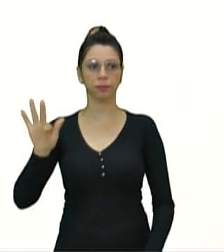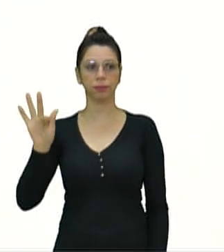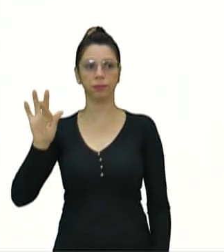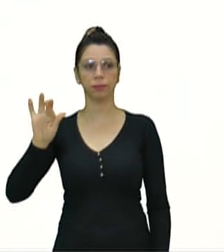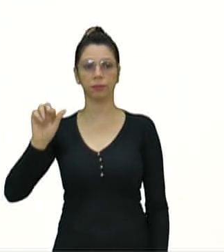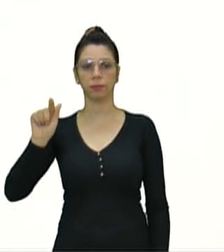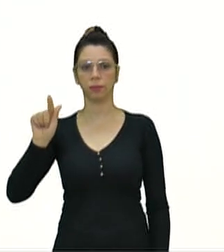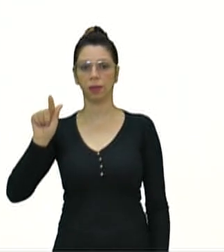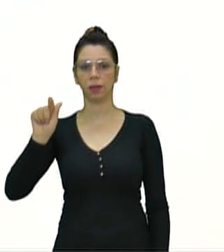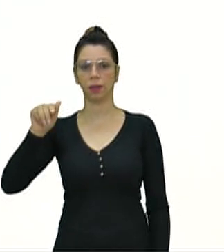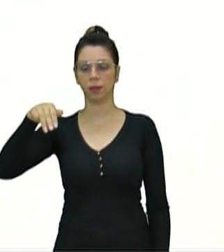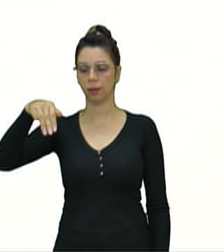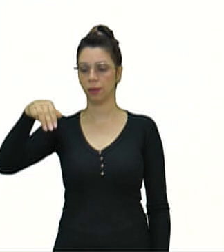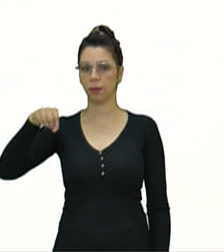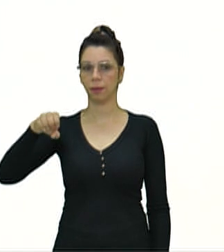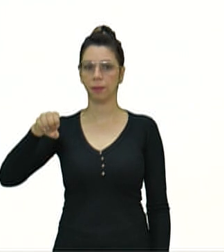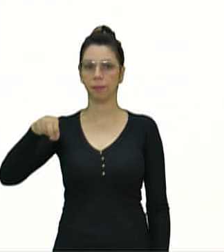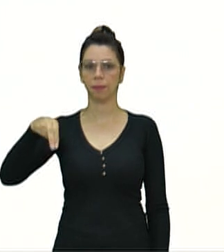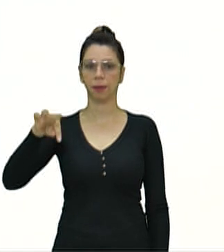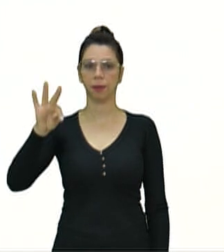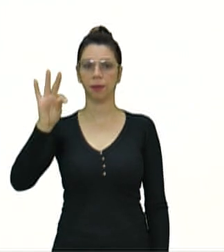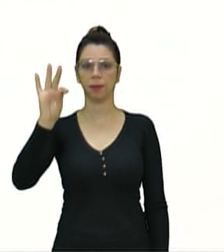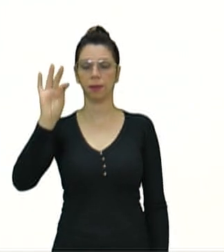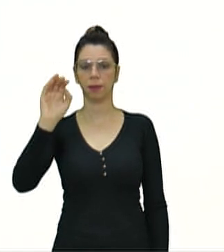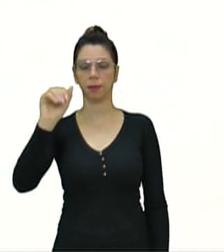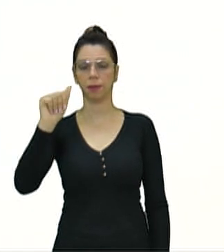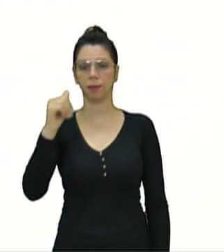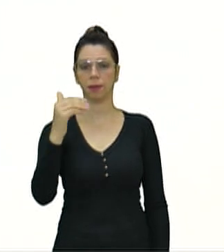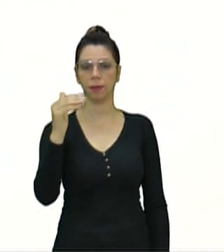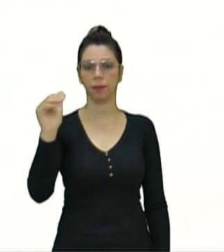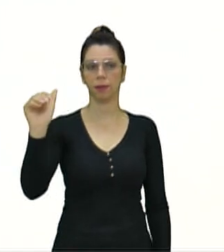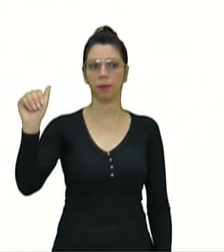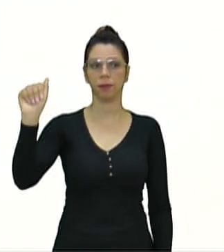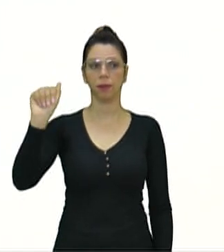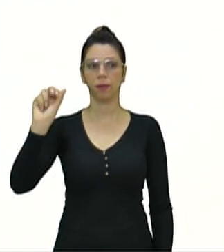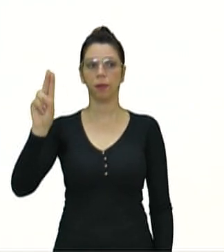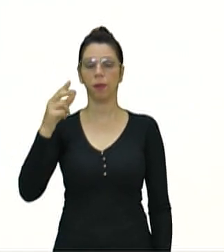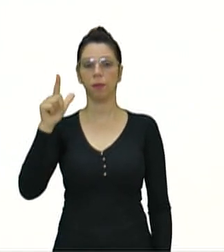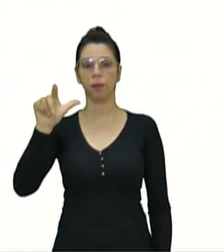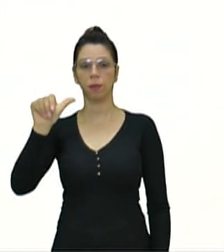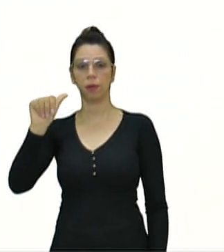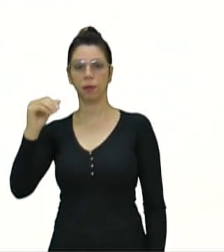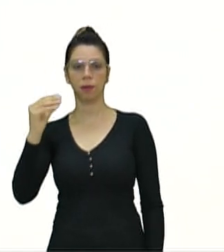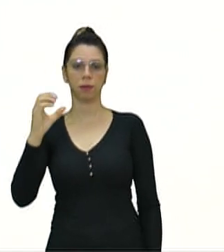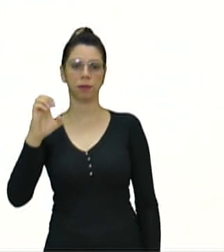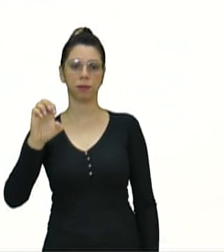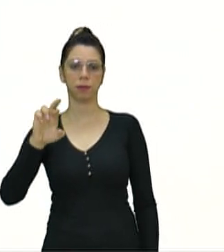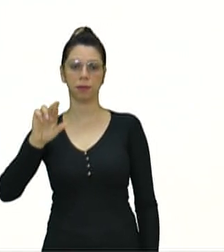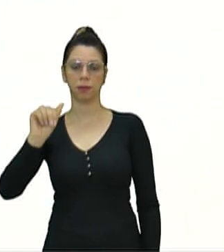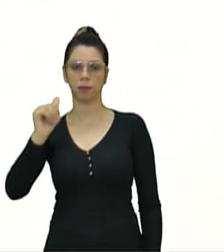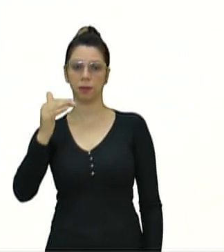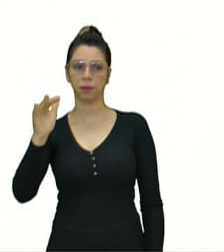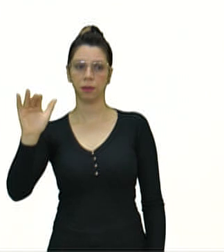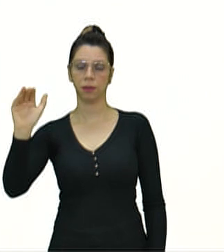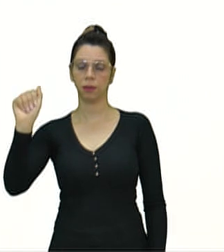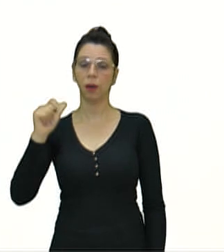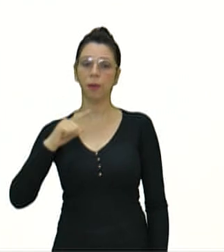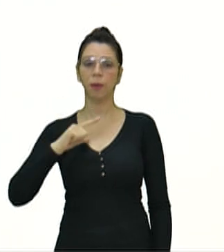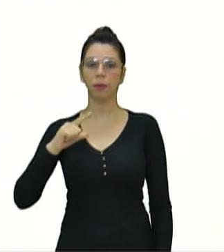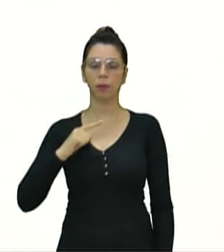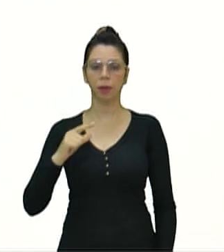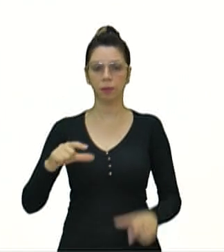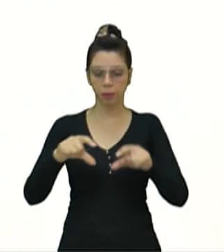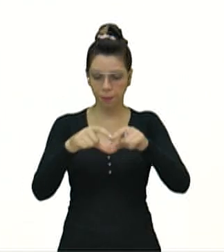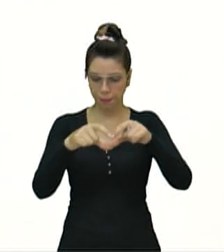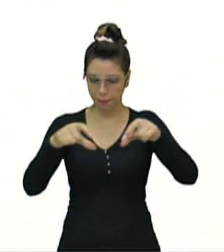Fragmentação, que a gente chama também laceração, é um outro termo que a gente pode utilizar. Um organismo fragmenta em diversos pedaços. Então você tem uma